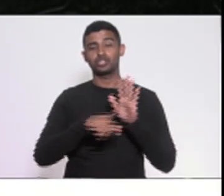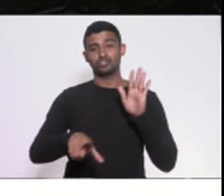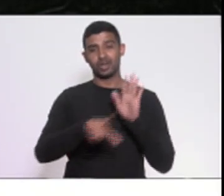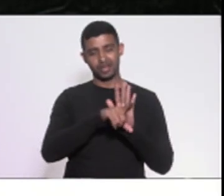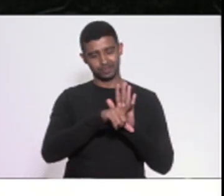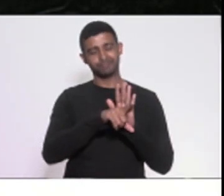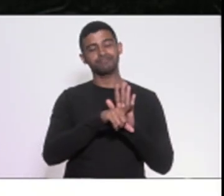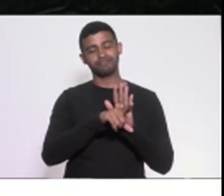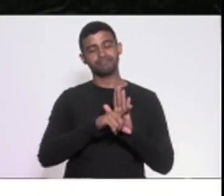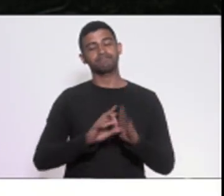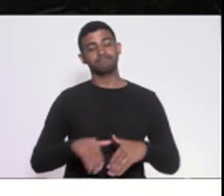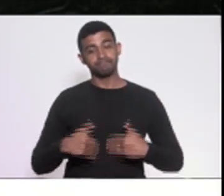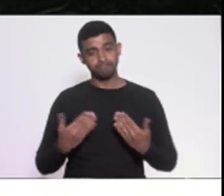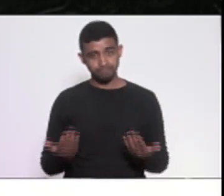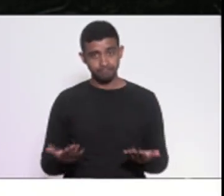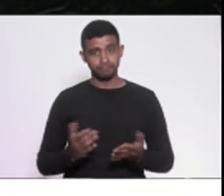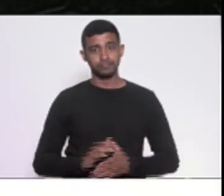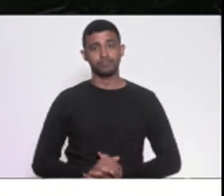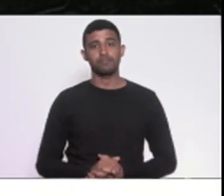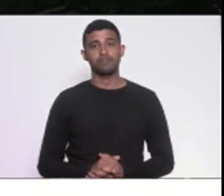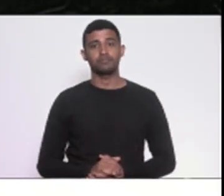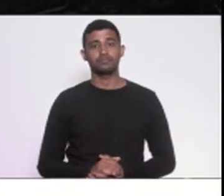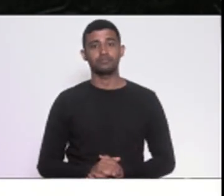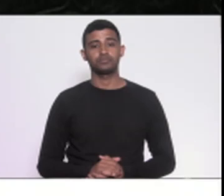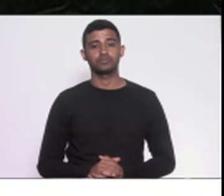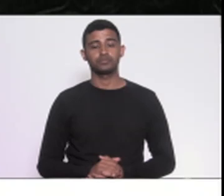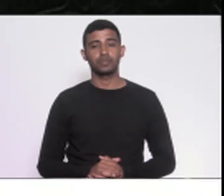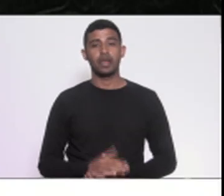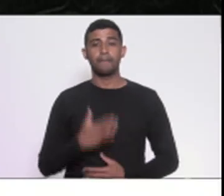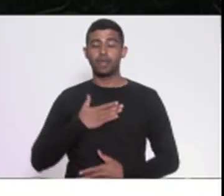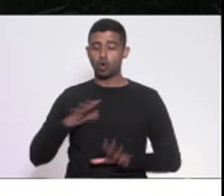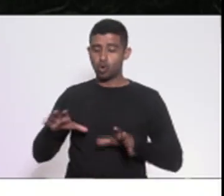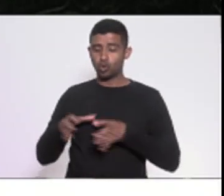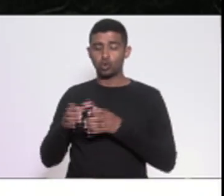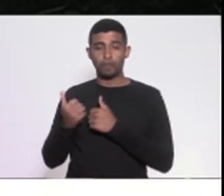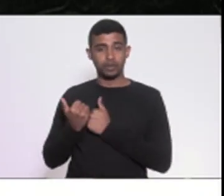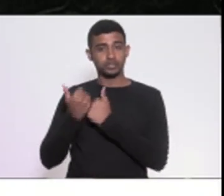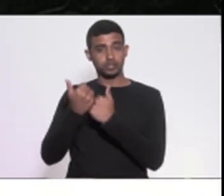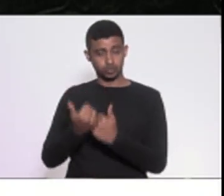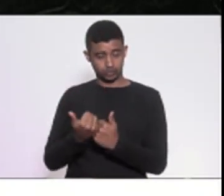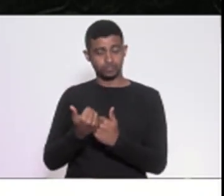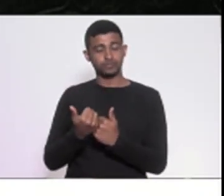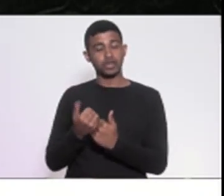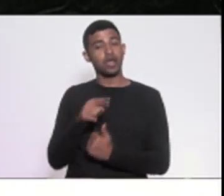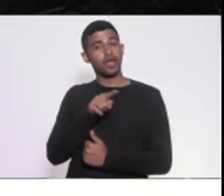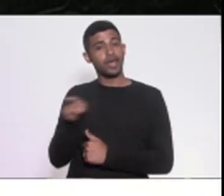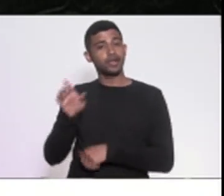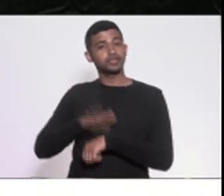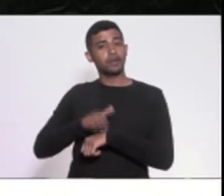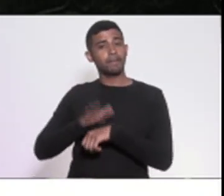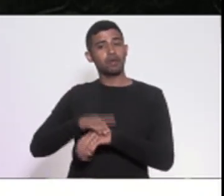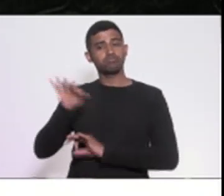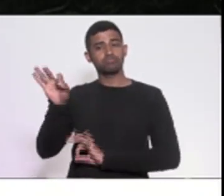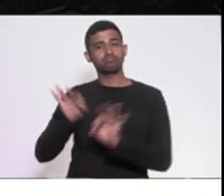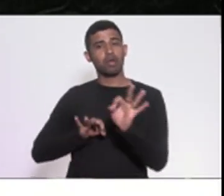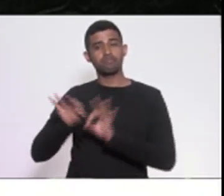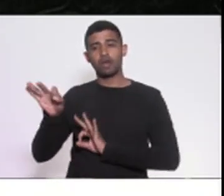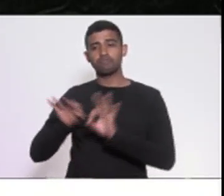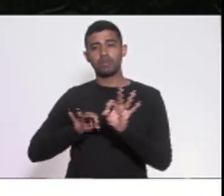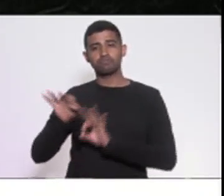lei. Então, a minha assessoria estará produzindo, com as